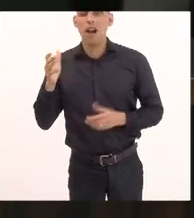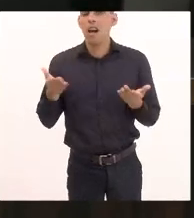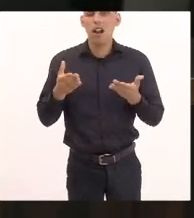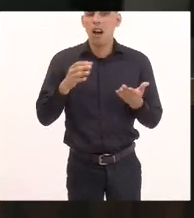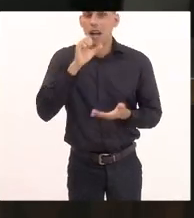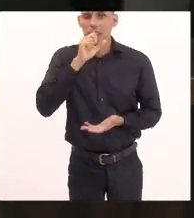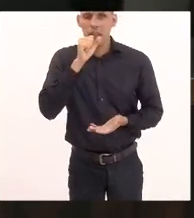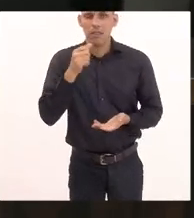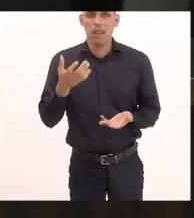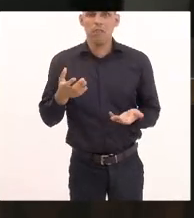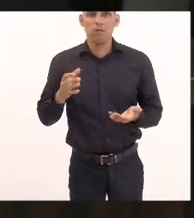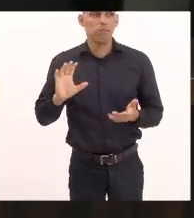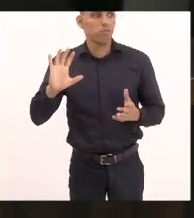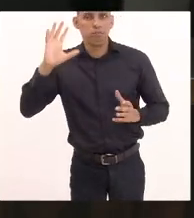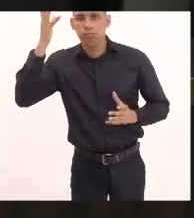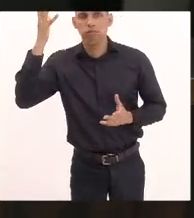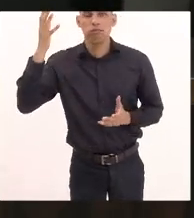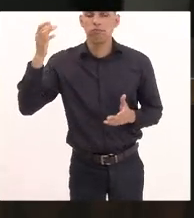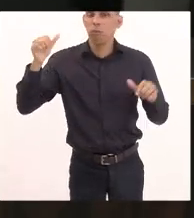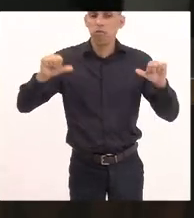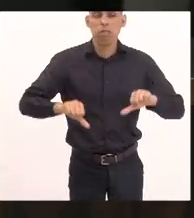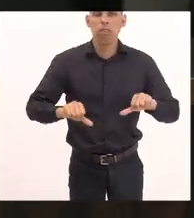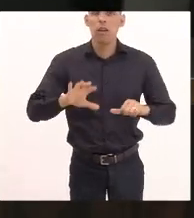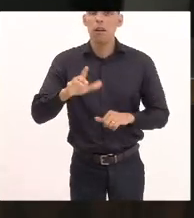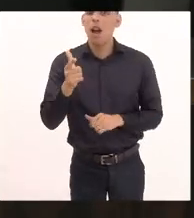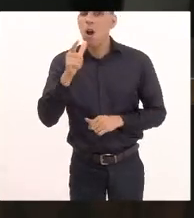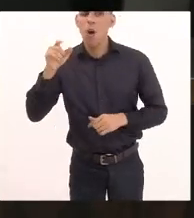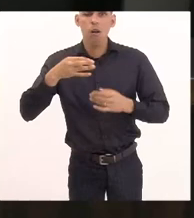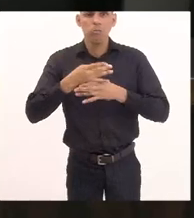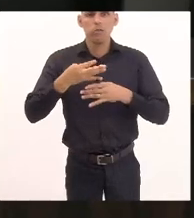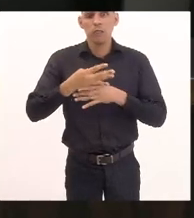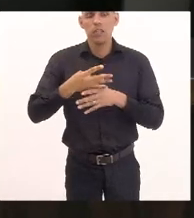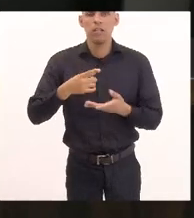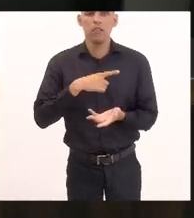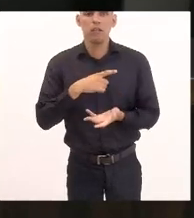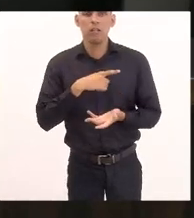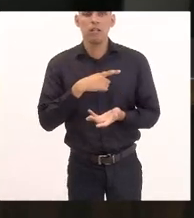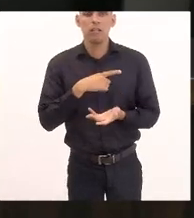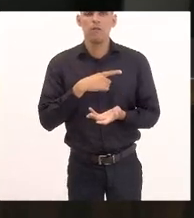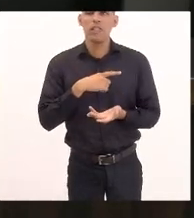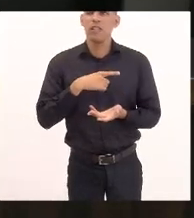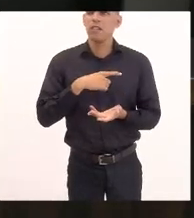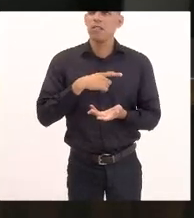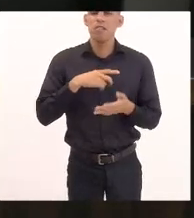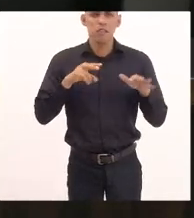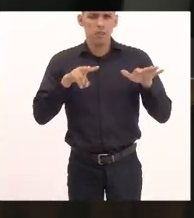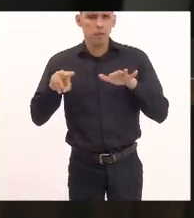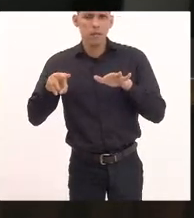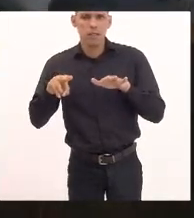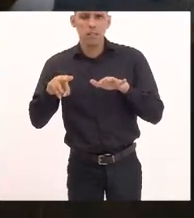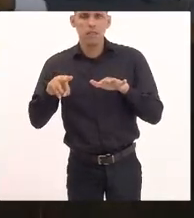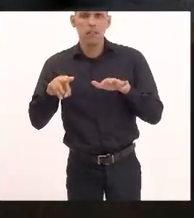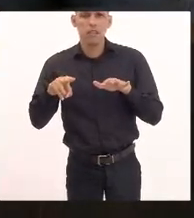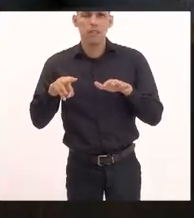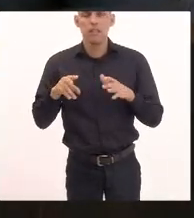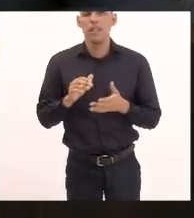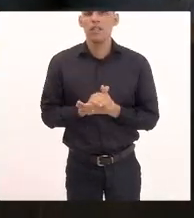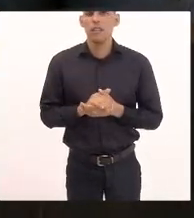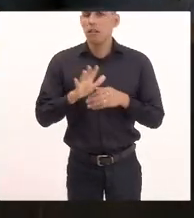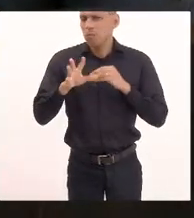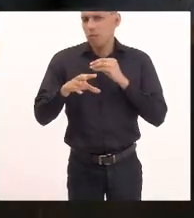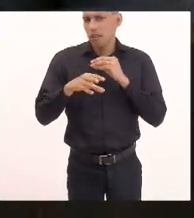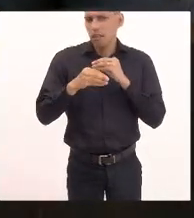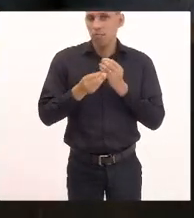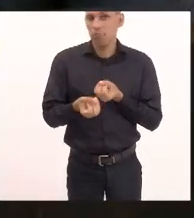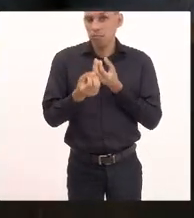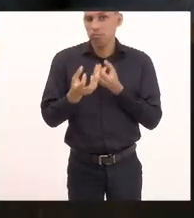Caos total. Caos. Mas tinham já outros municípios do início do... Essa semana, só para... Acho que vale como informação,